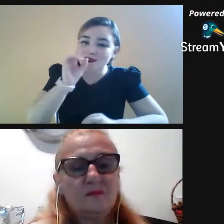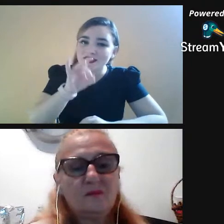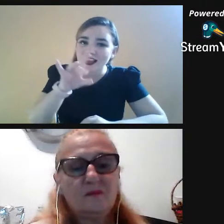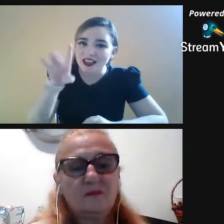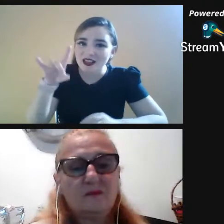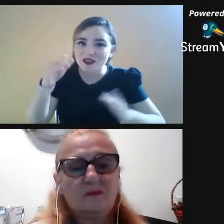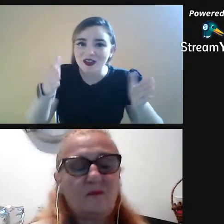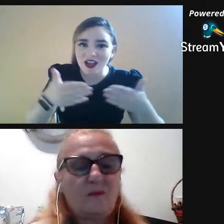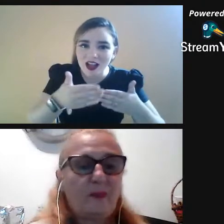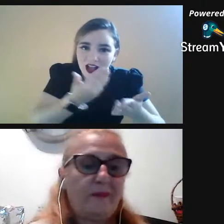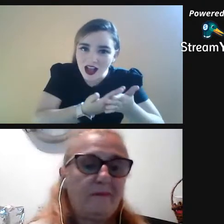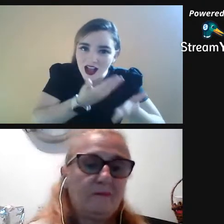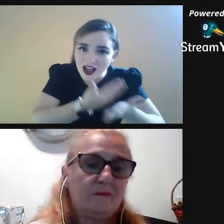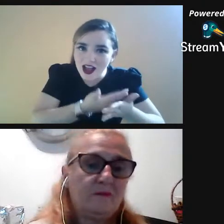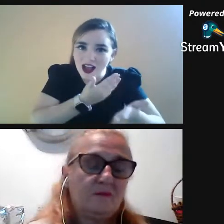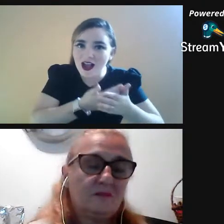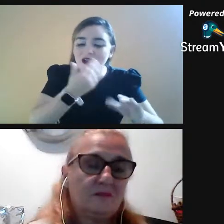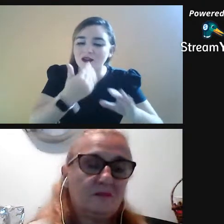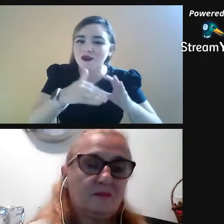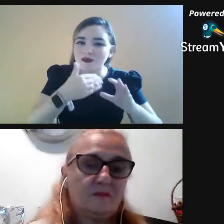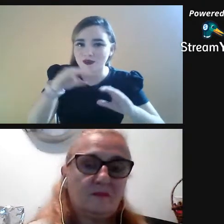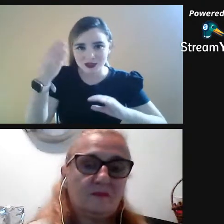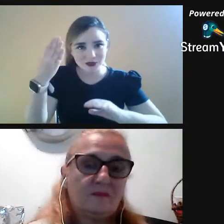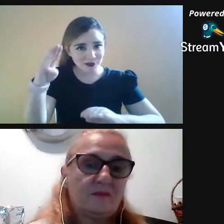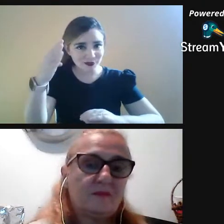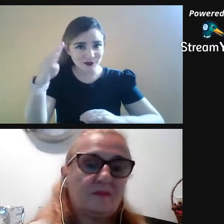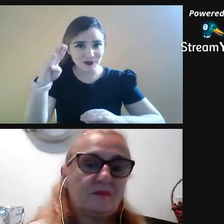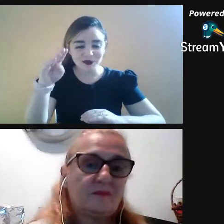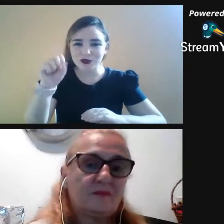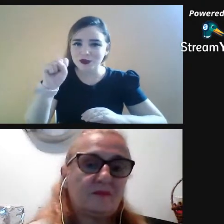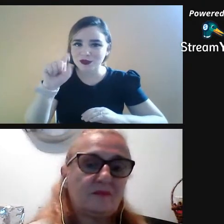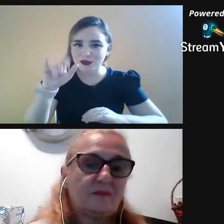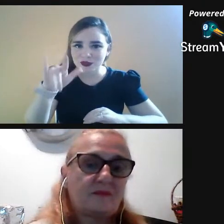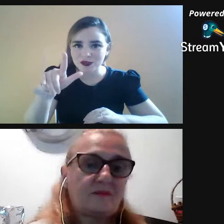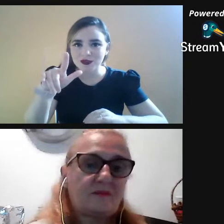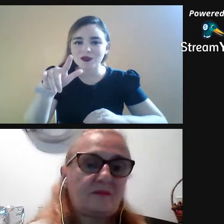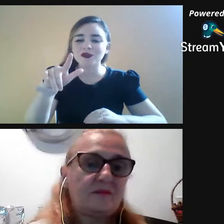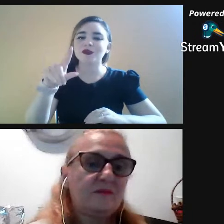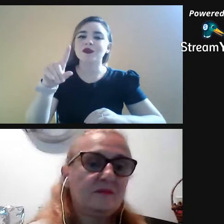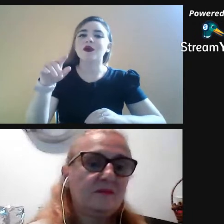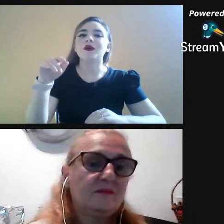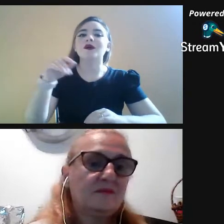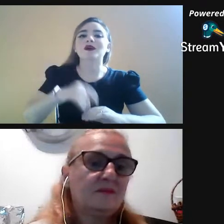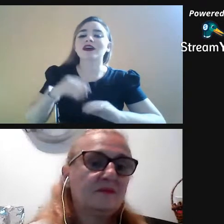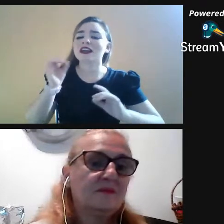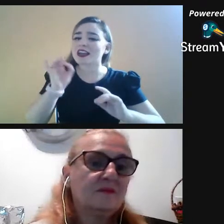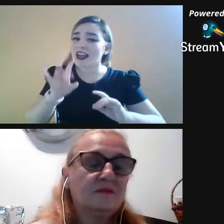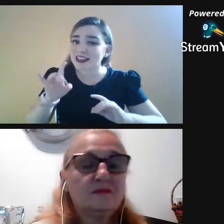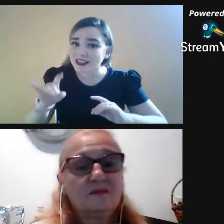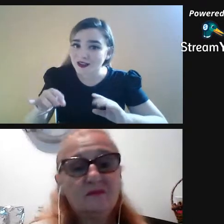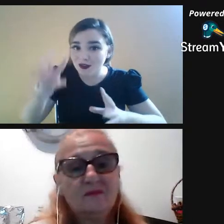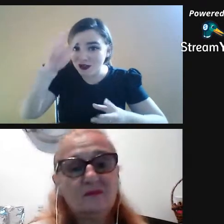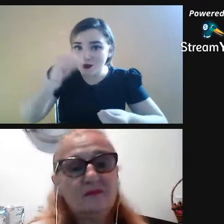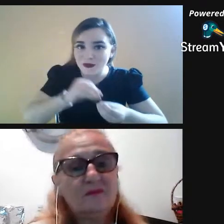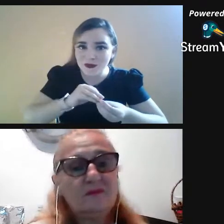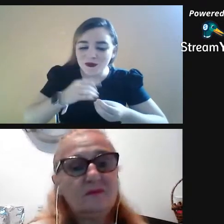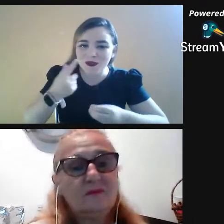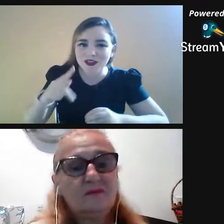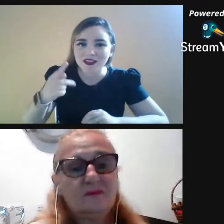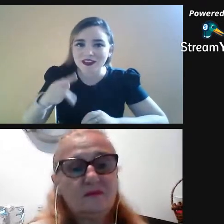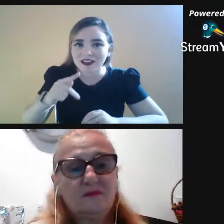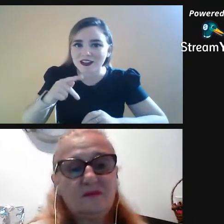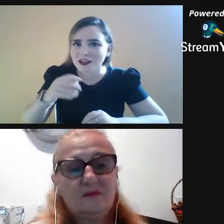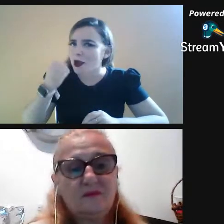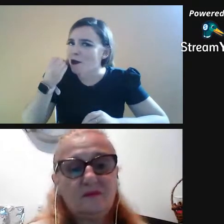que eu coloquei no canal Biologia com Silvio de Paula. E cada resumo dele, assim, é